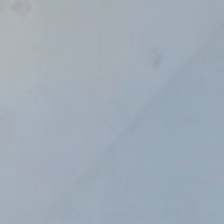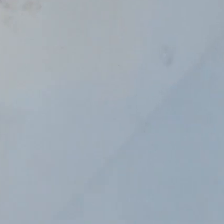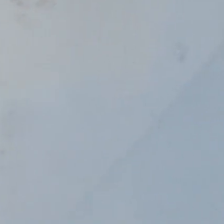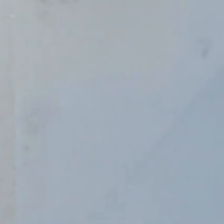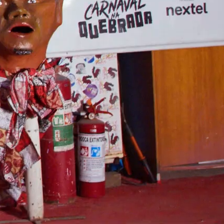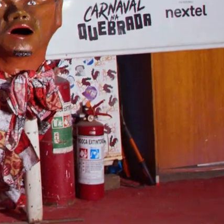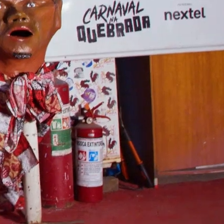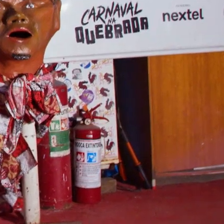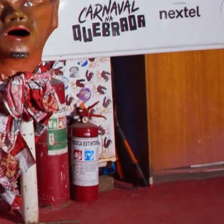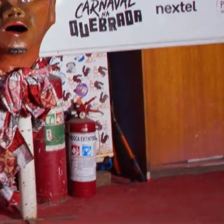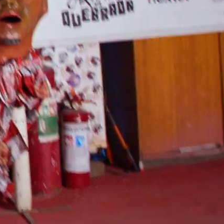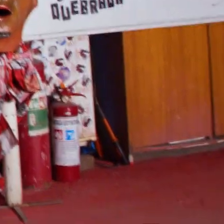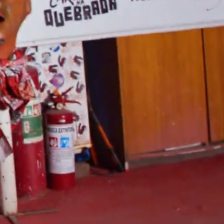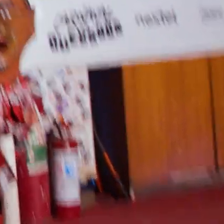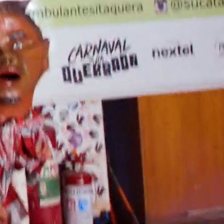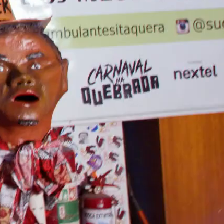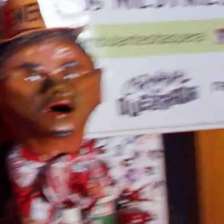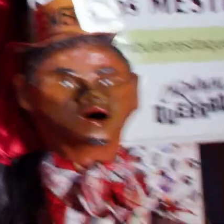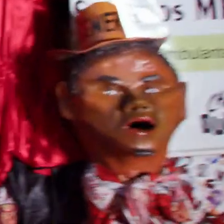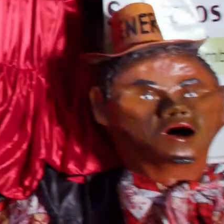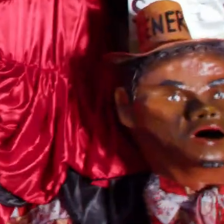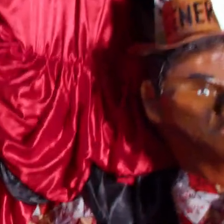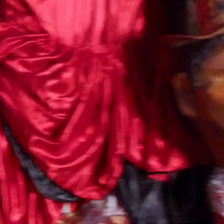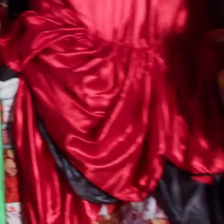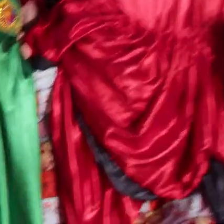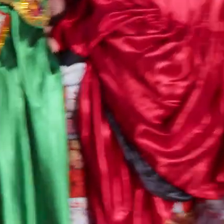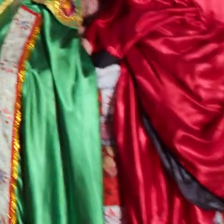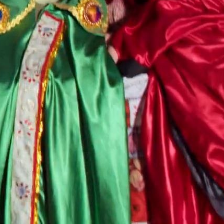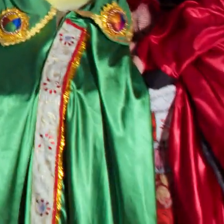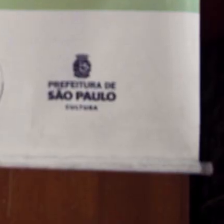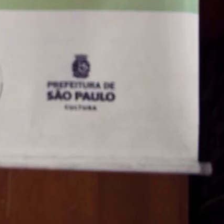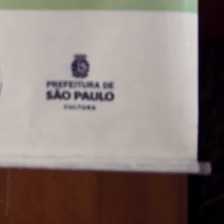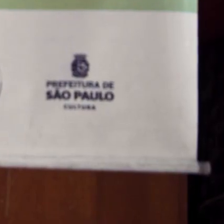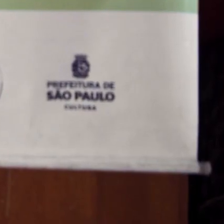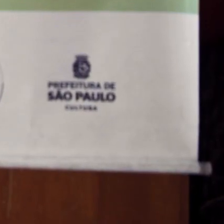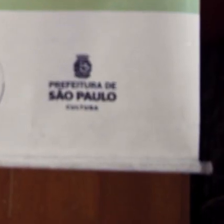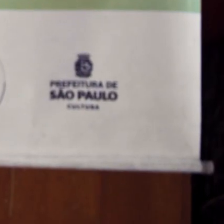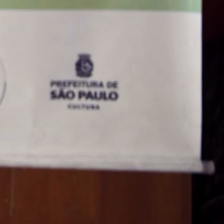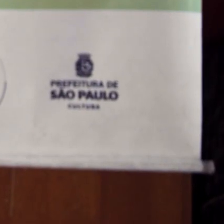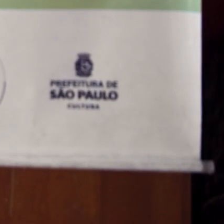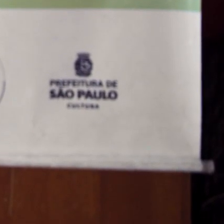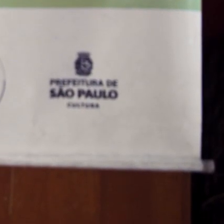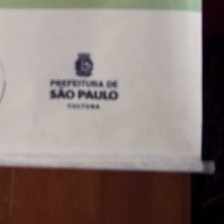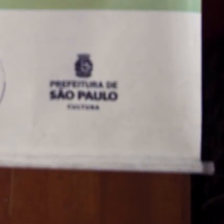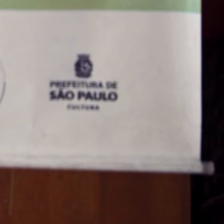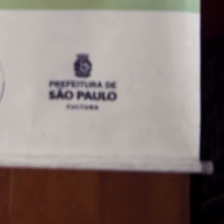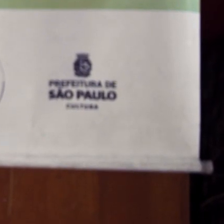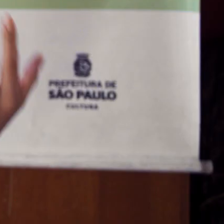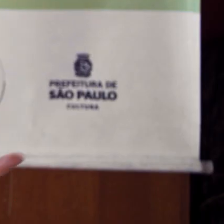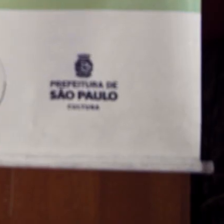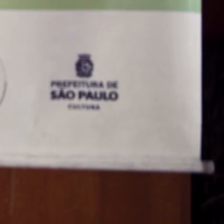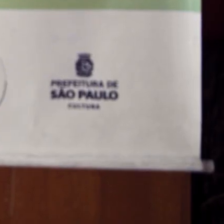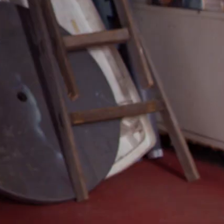Oi, tudo bem? Nesse espaço acontece a gestão compartilhada de 4 coletivos, do Guerreiros de Fé, Grupo da Mata, Lelê de